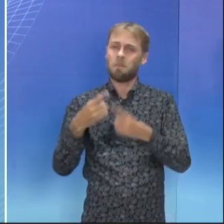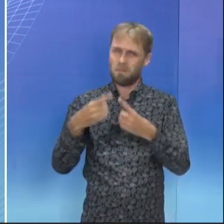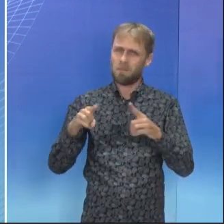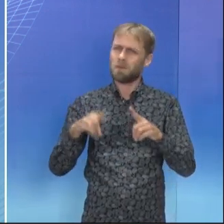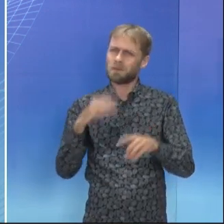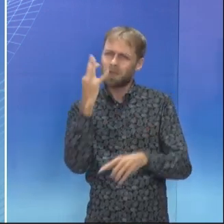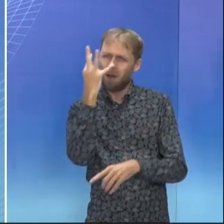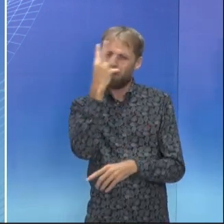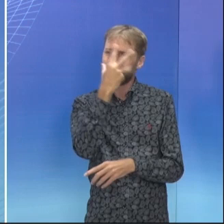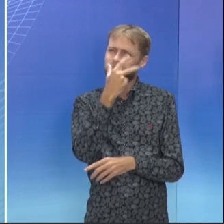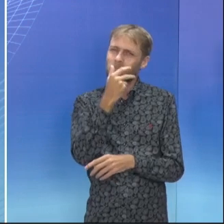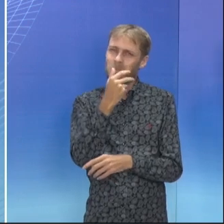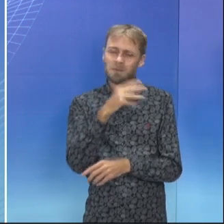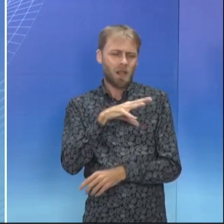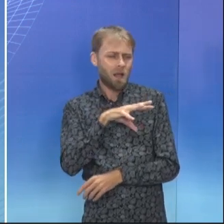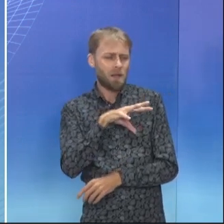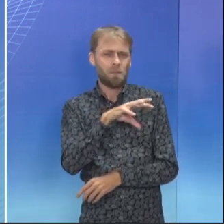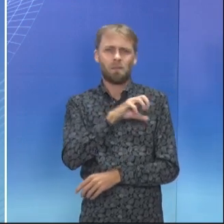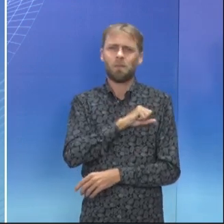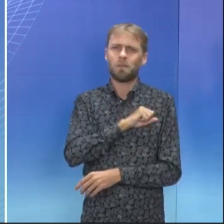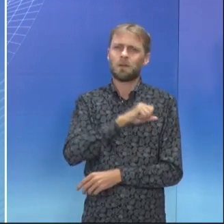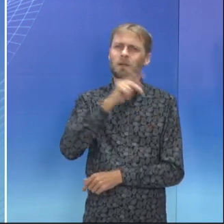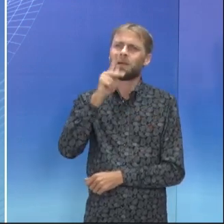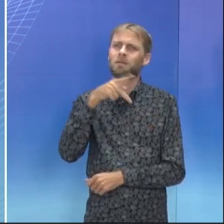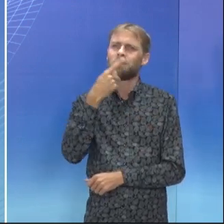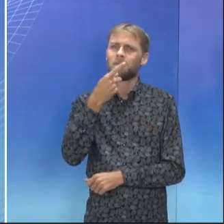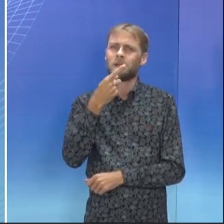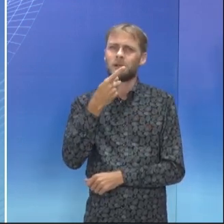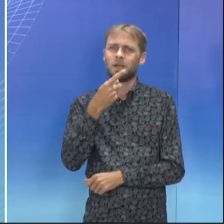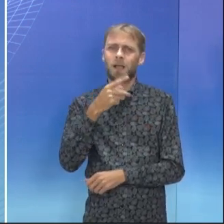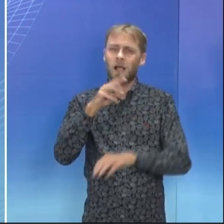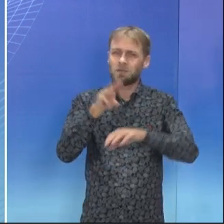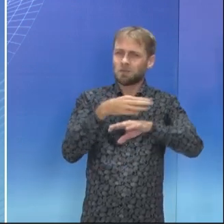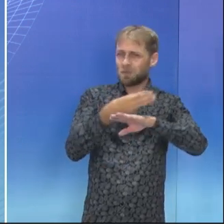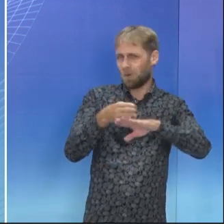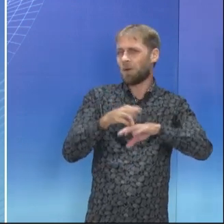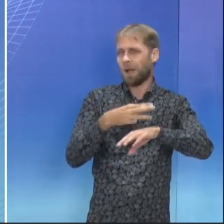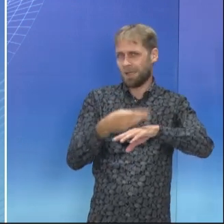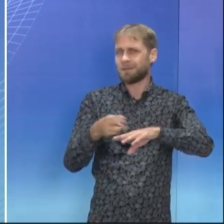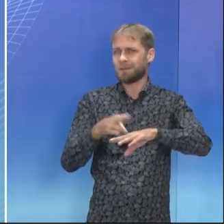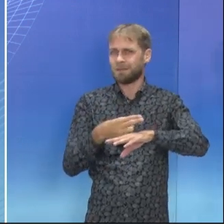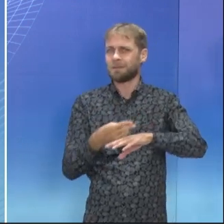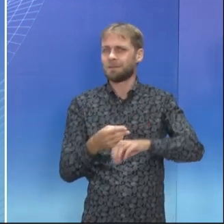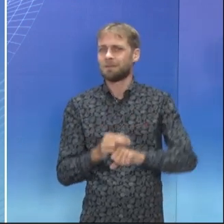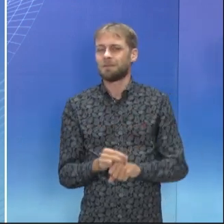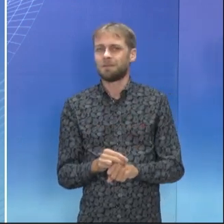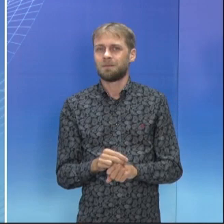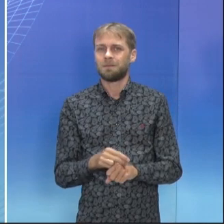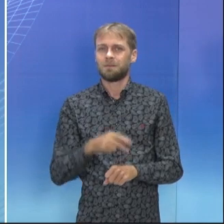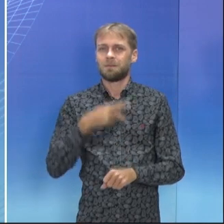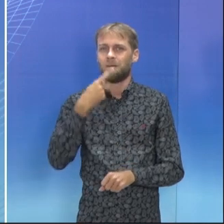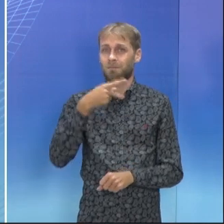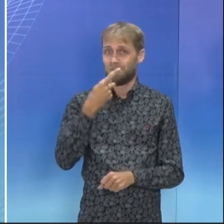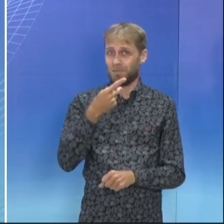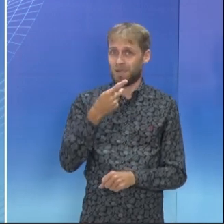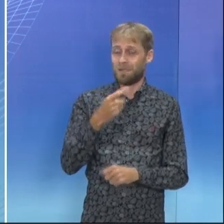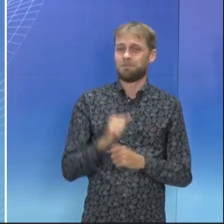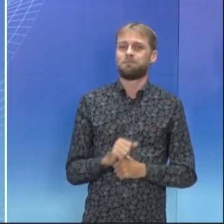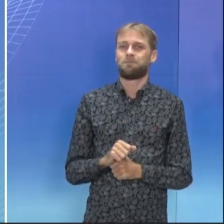música muito bonitinha, muito romântica, que fala, a letra dela é chocolate. Alguém sabe? Diz assim,